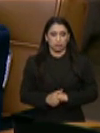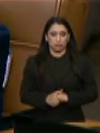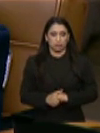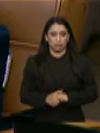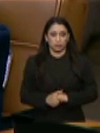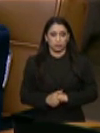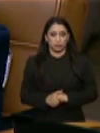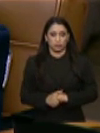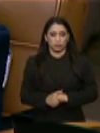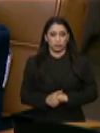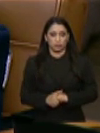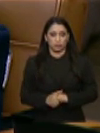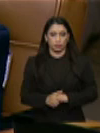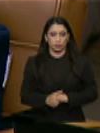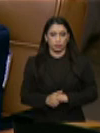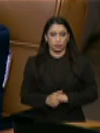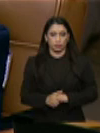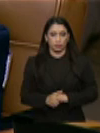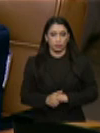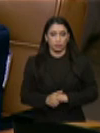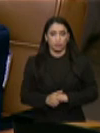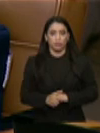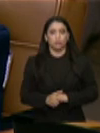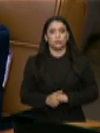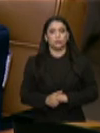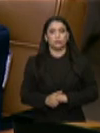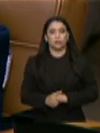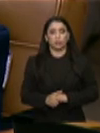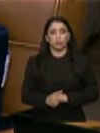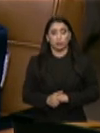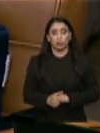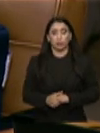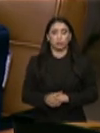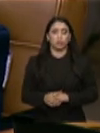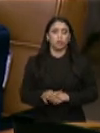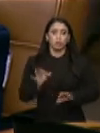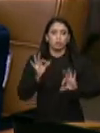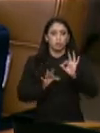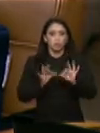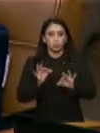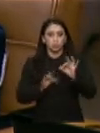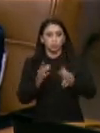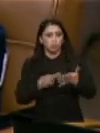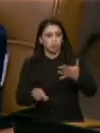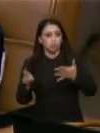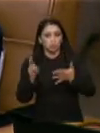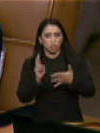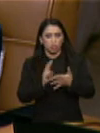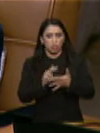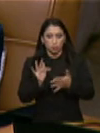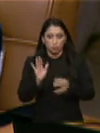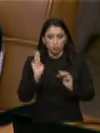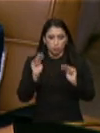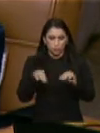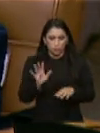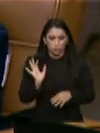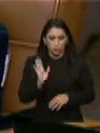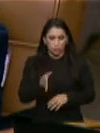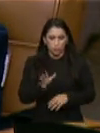poderá flexibilizar a coisa julgada, esta é a expressão, me parece